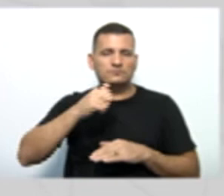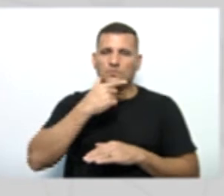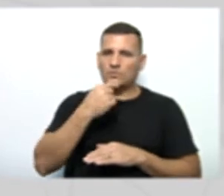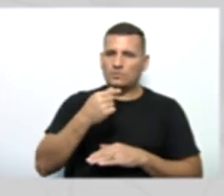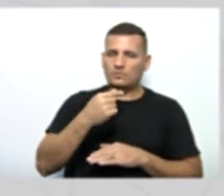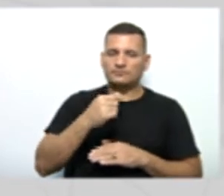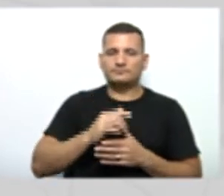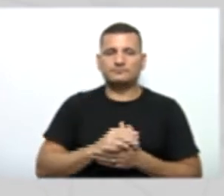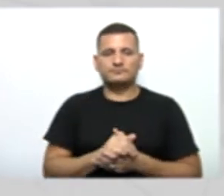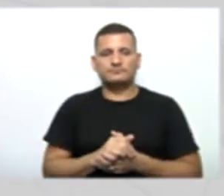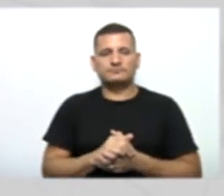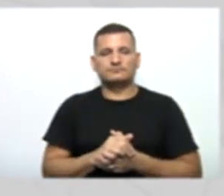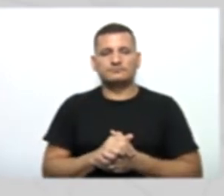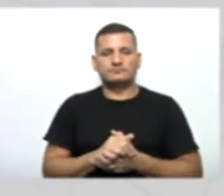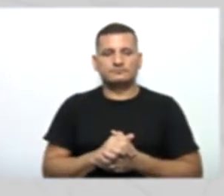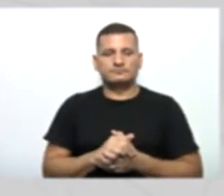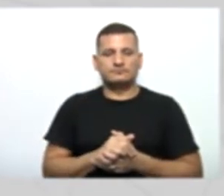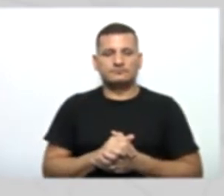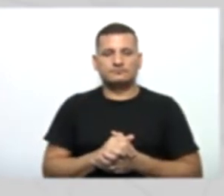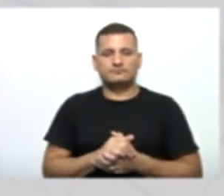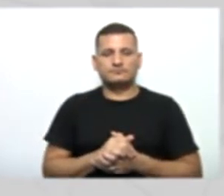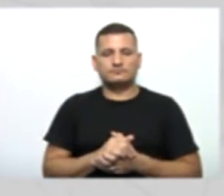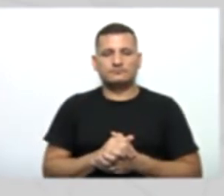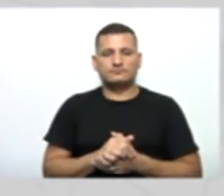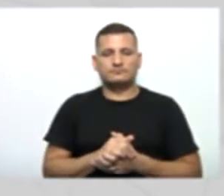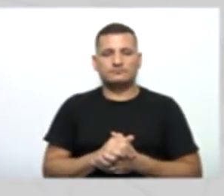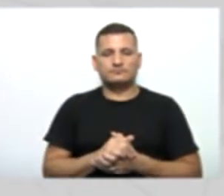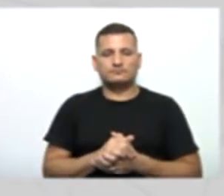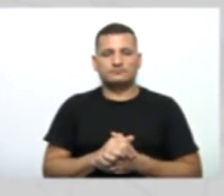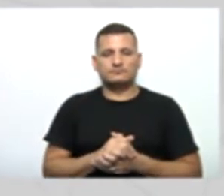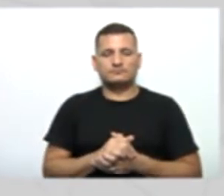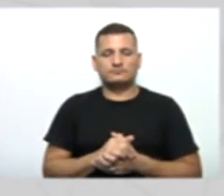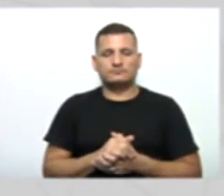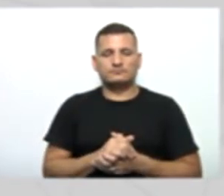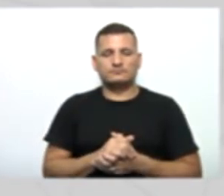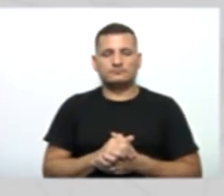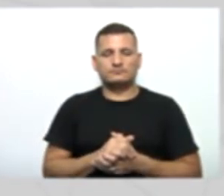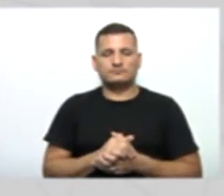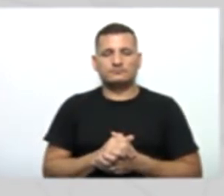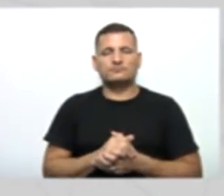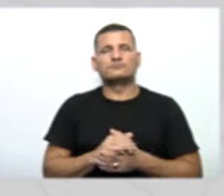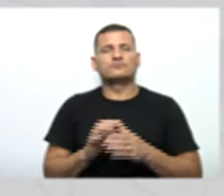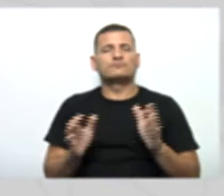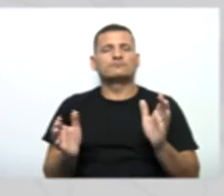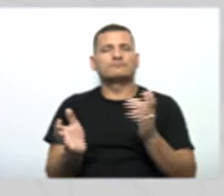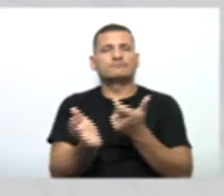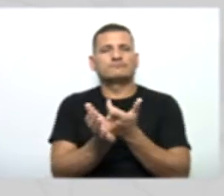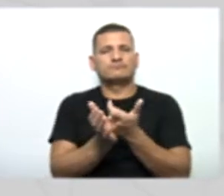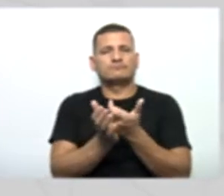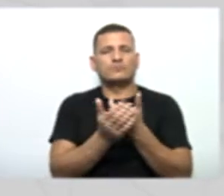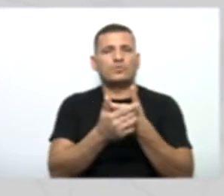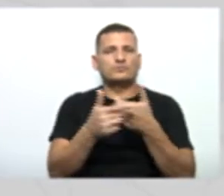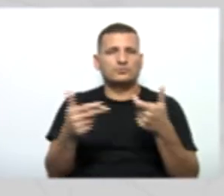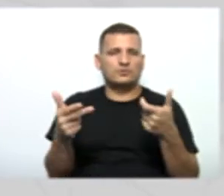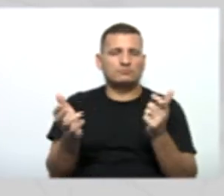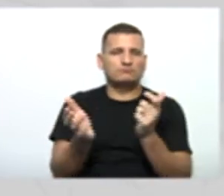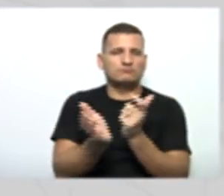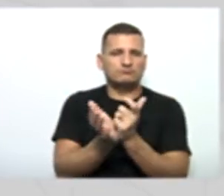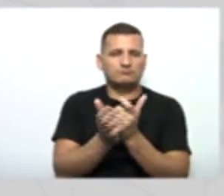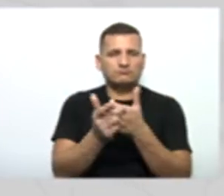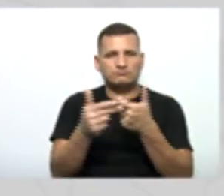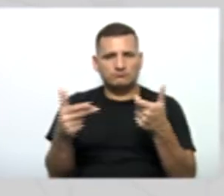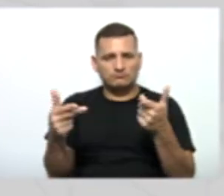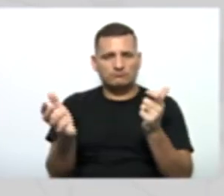exemplo. Agrupados, né, dos objetos e denominado classe de objetos. Gente, ó, esse daí é mais para